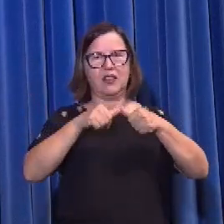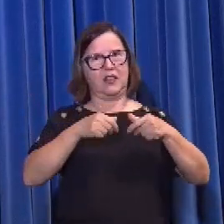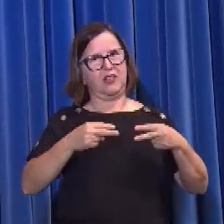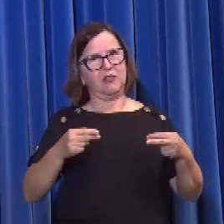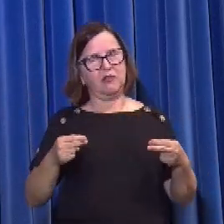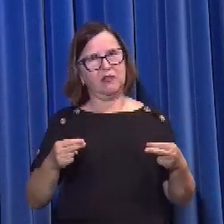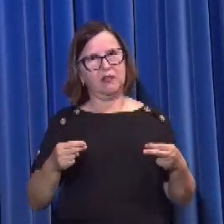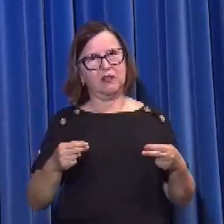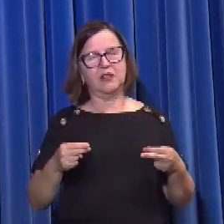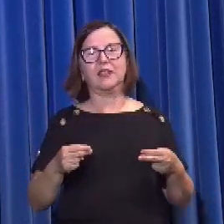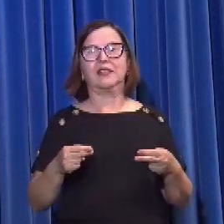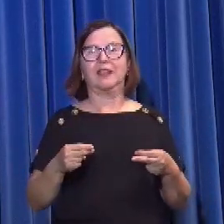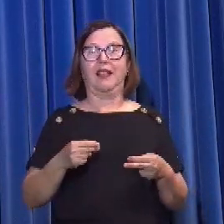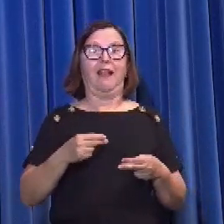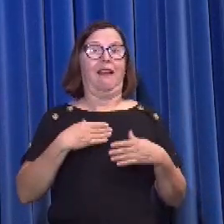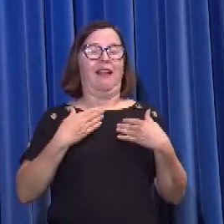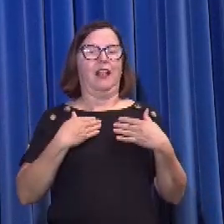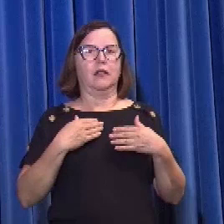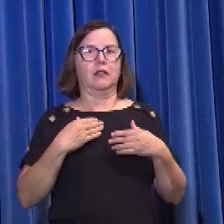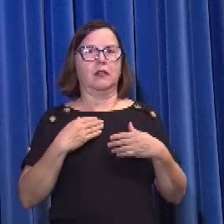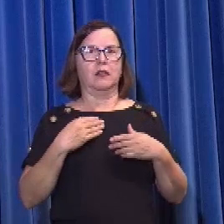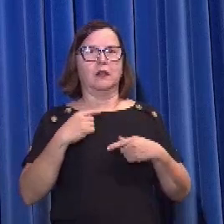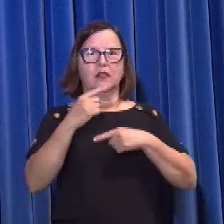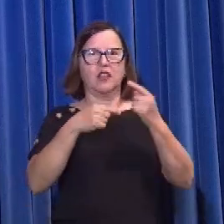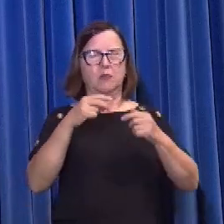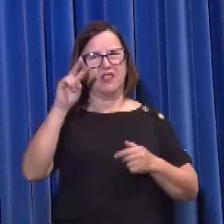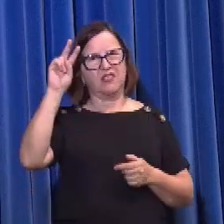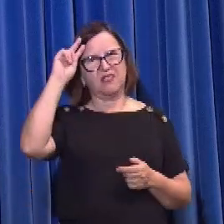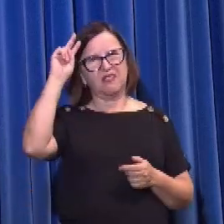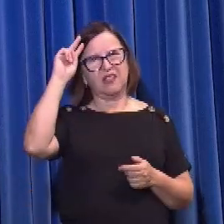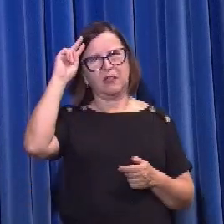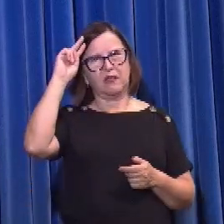verdade. Isso nunca foi verdade.